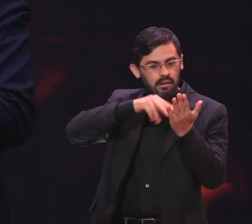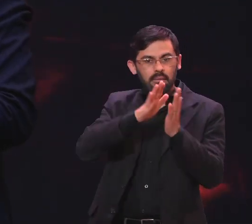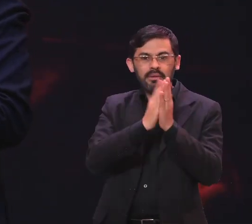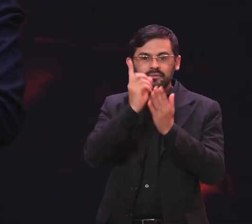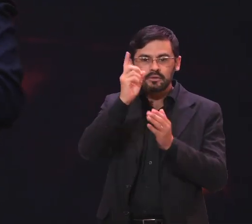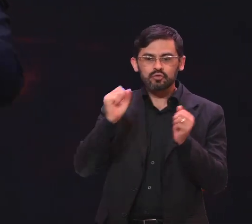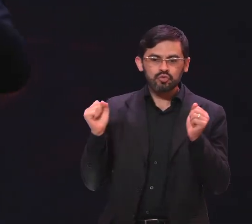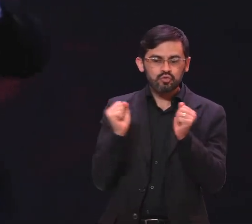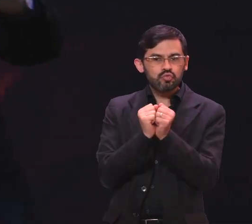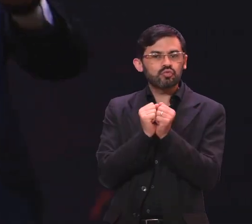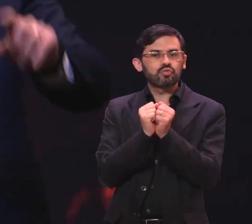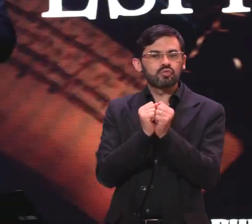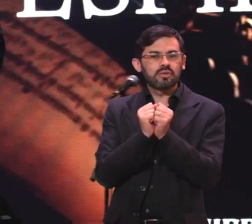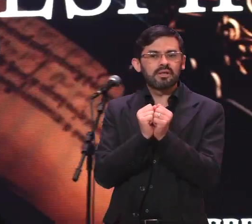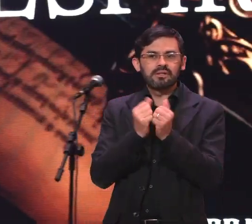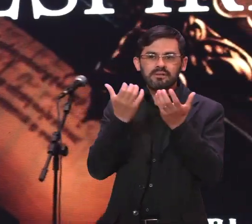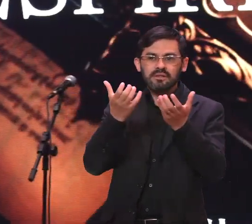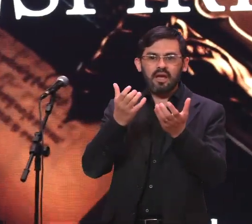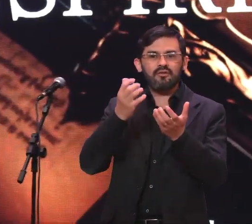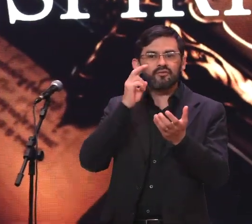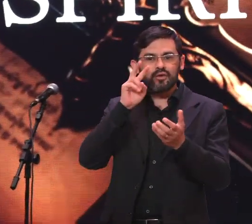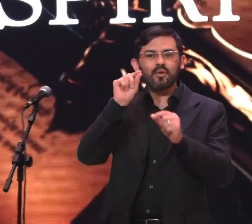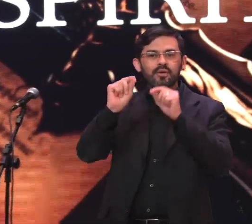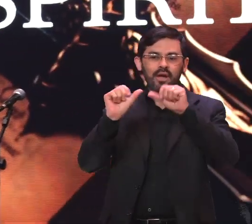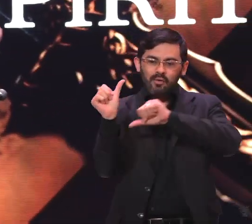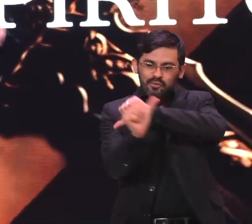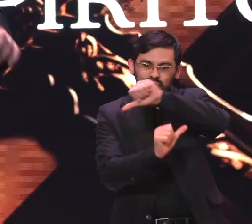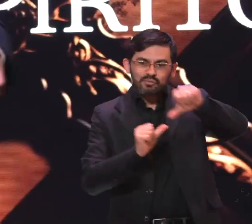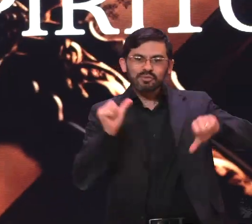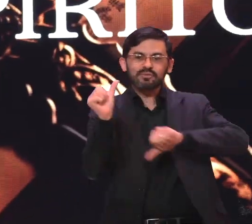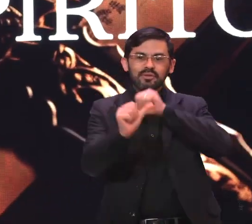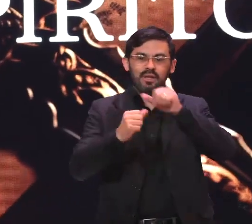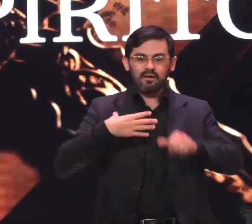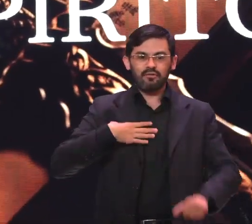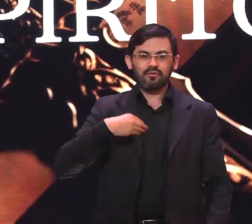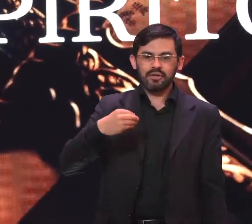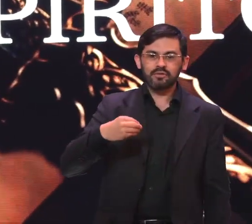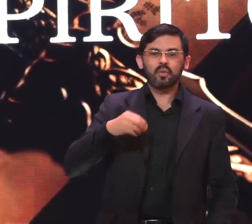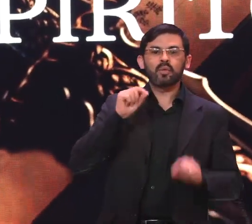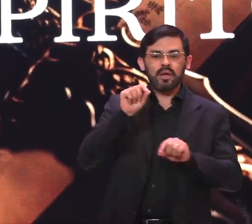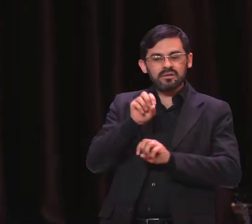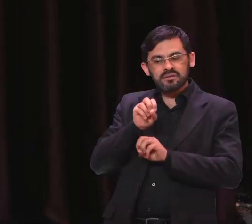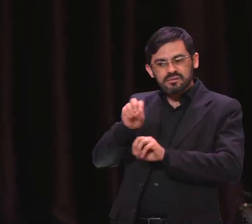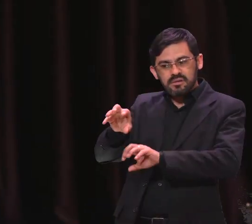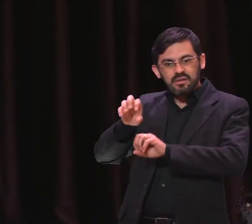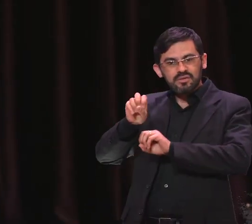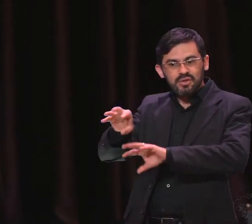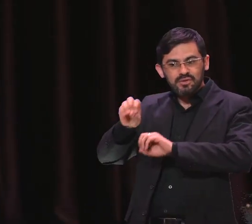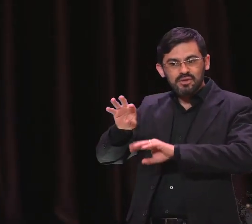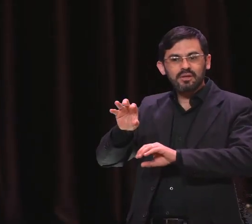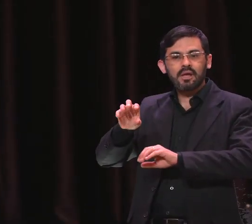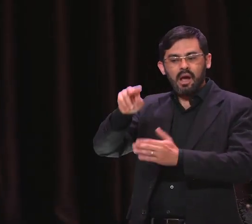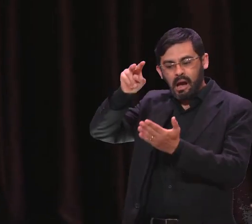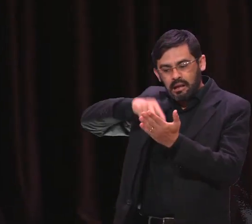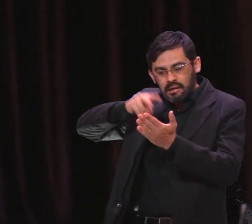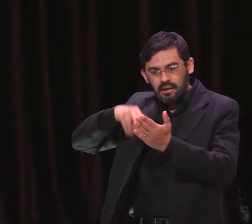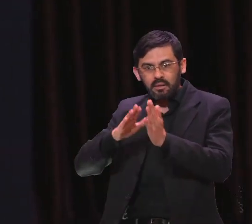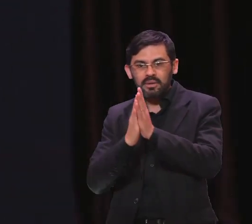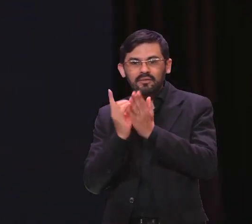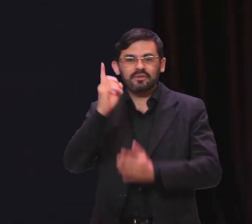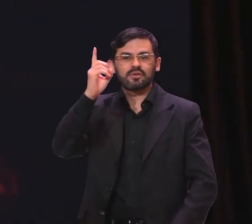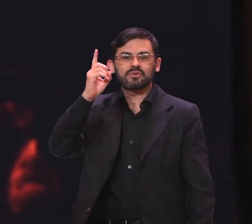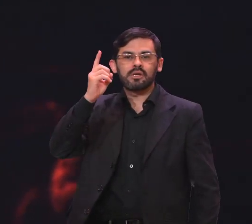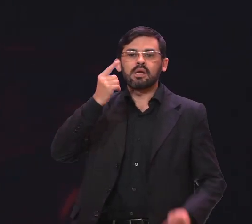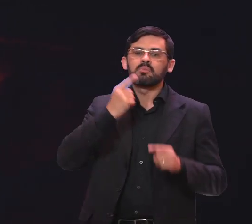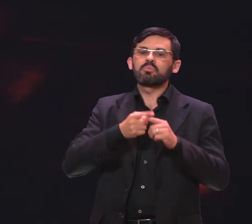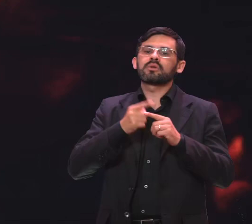seu cônjuge. Você quer ver mudanças acontecendo na vida dos seus filhos? Ensine eles a lerem a palavra de Deus, porque